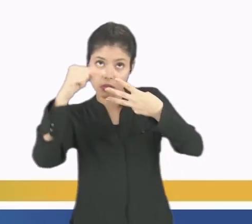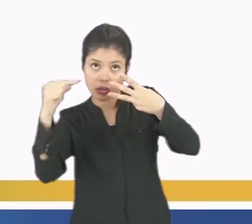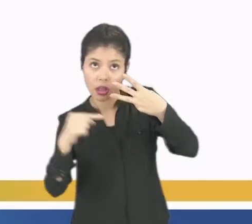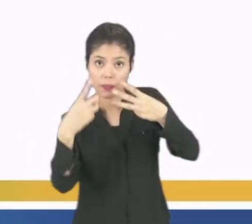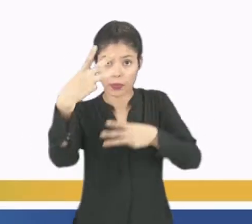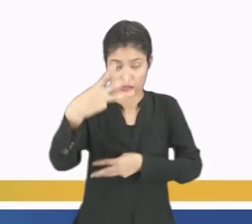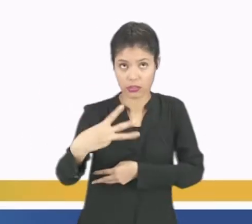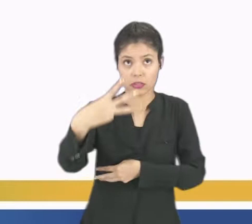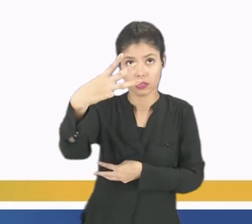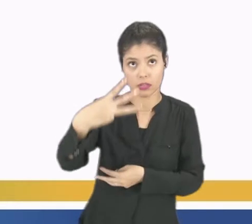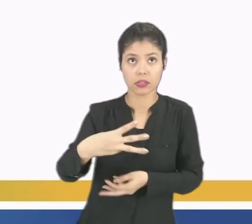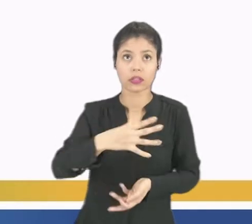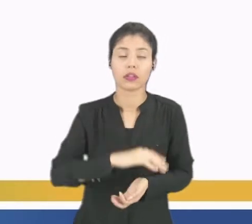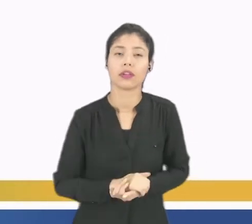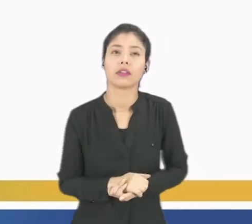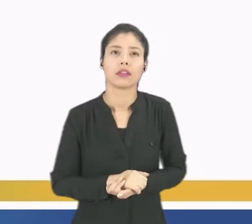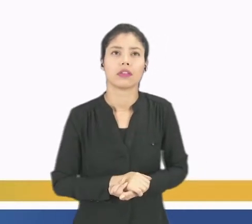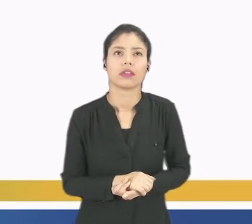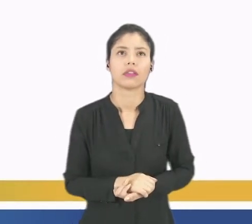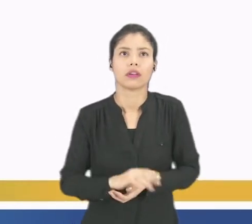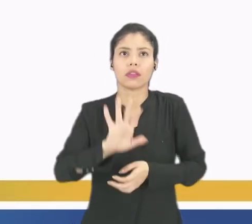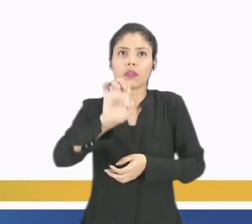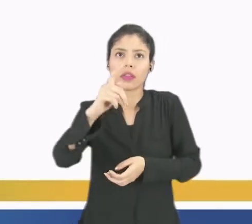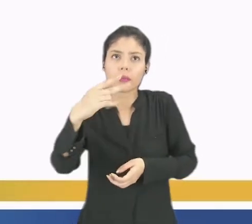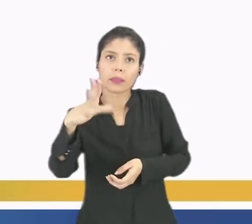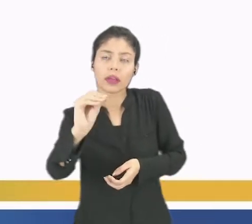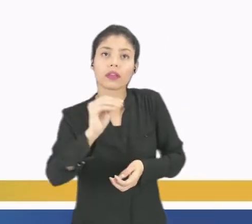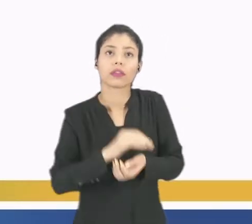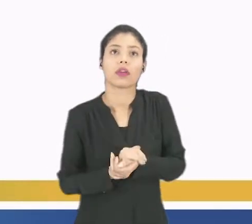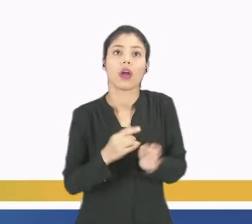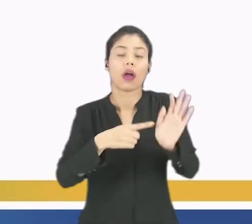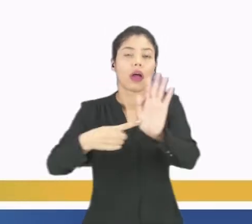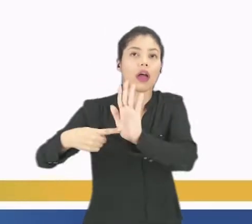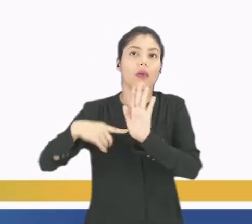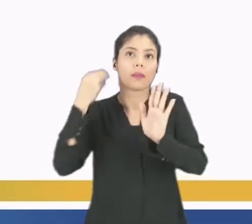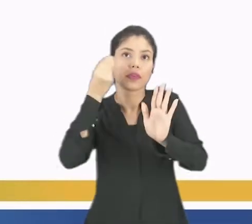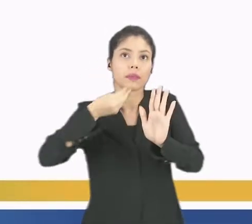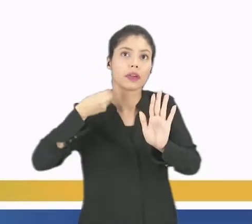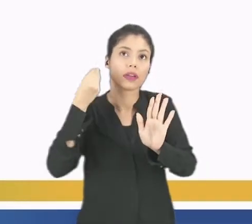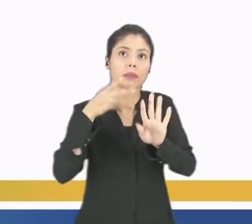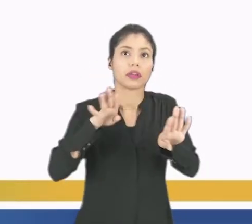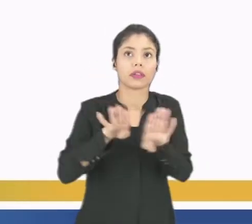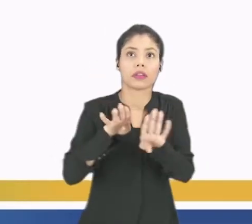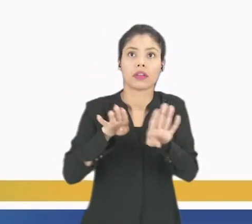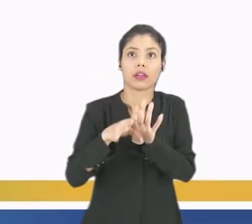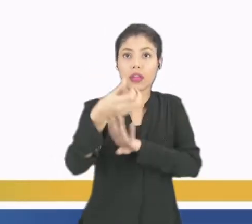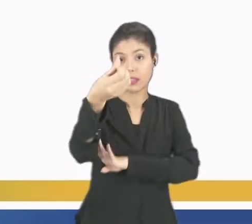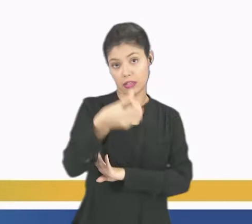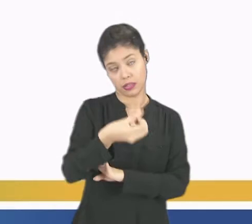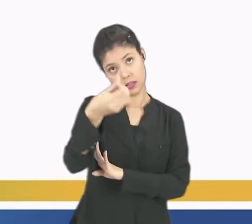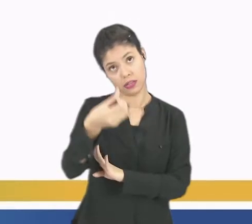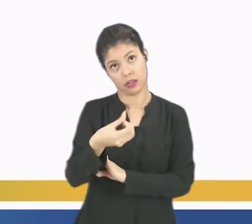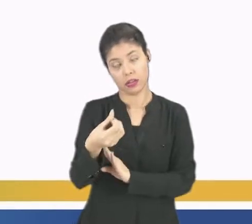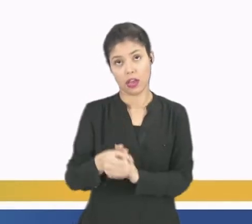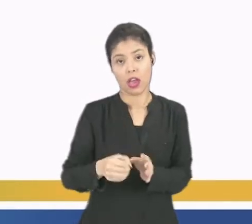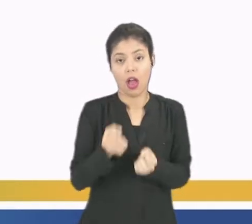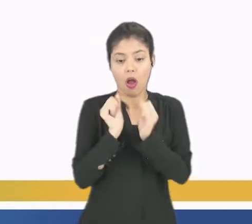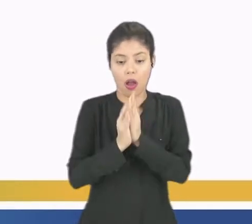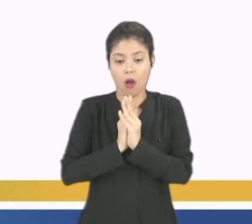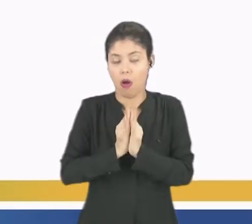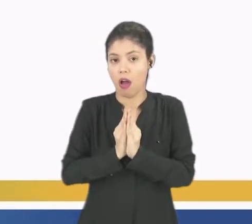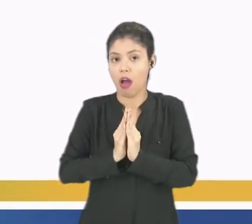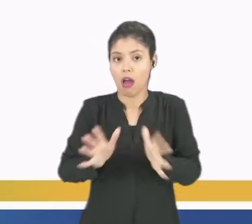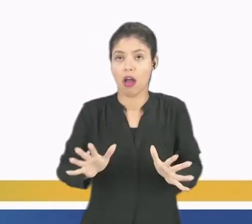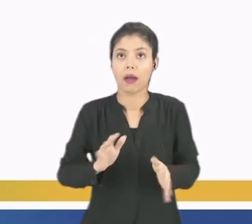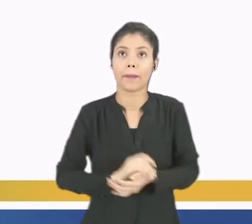é representado por 3. O espaço amostral, como já comentamos, representa aí as faces de um dado, que